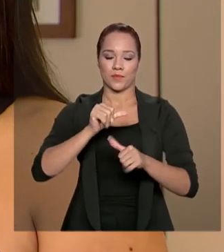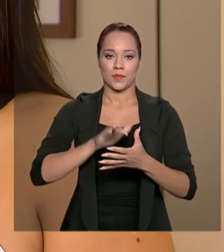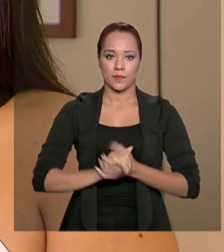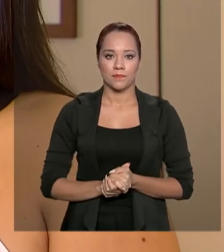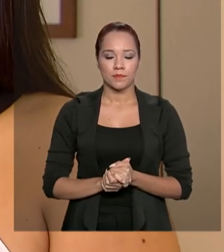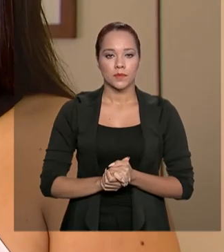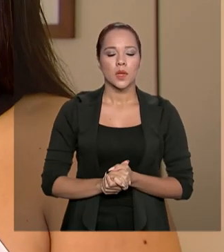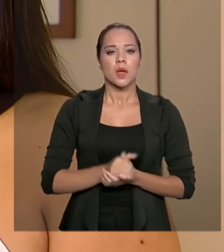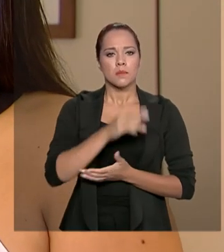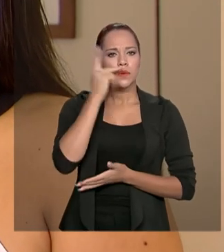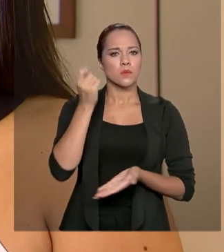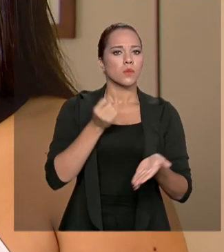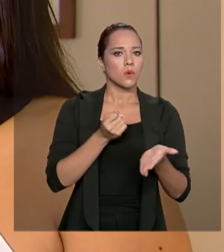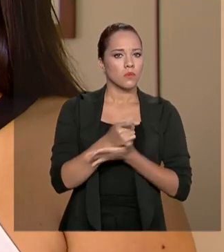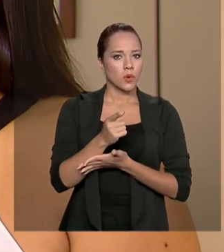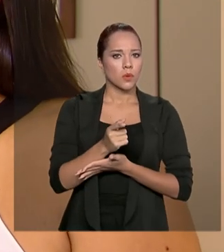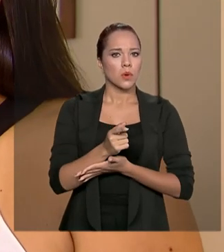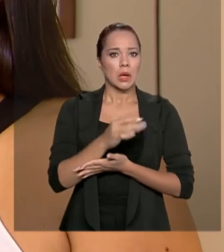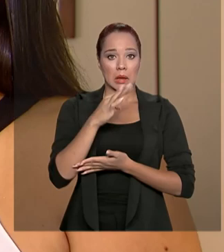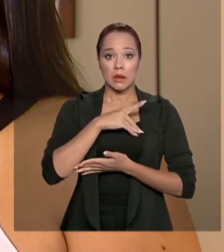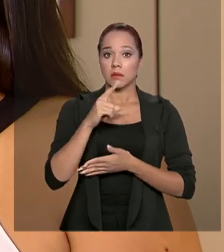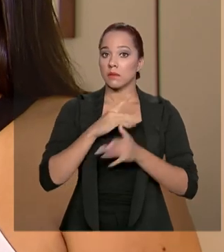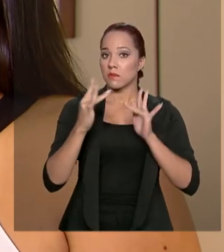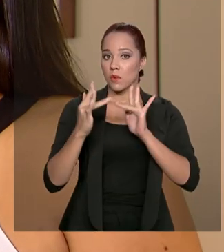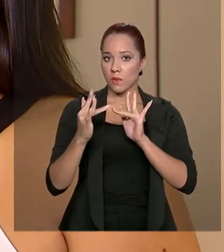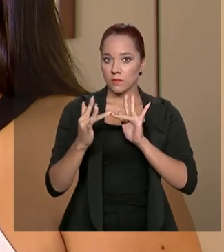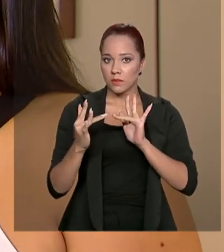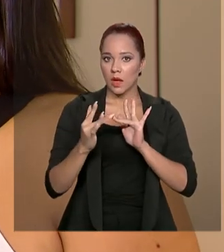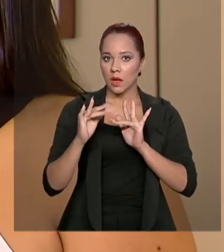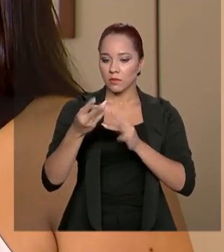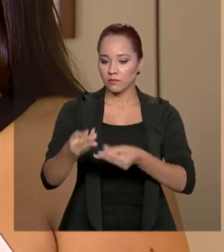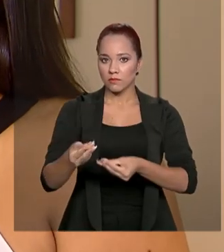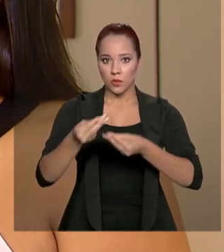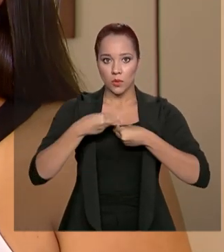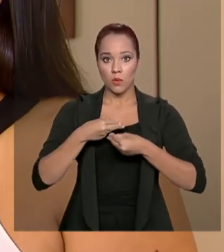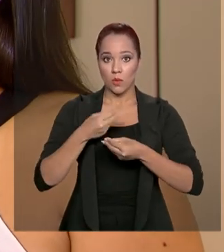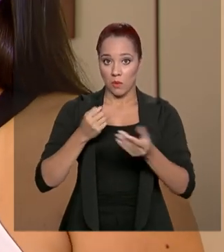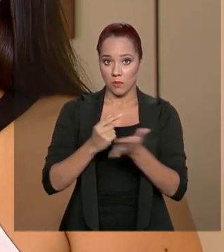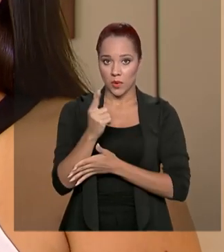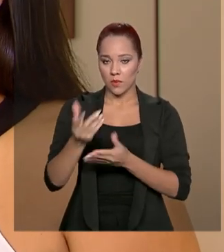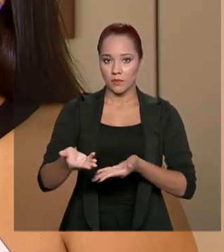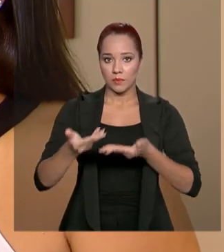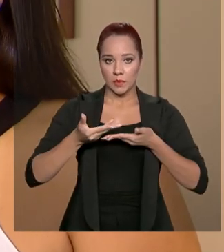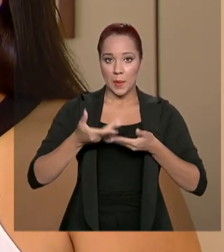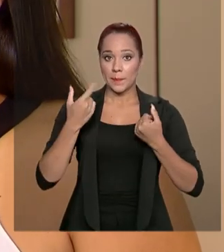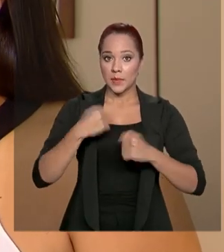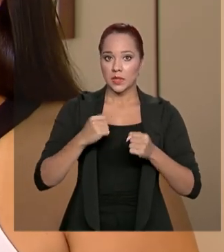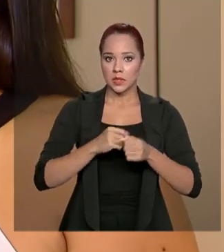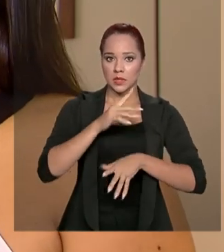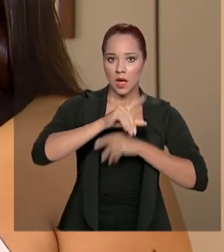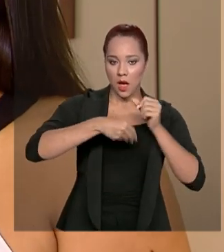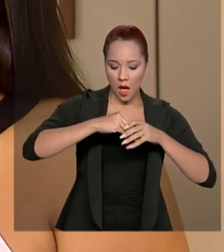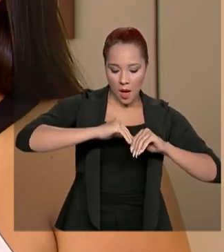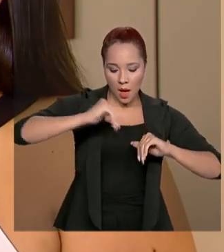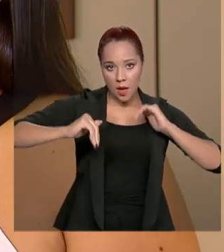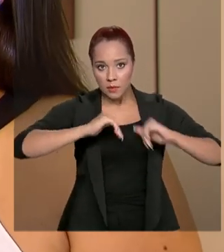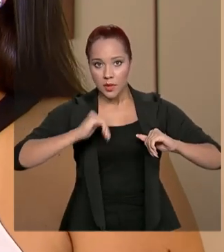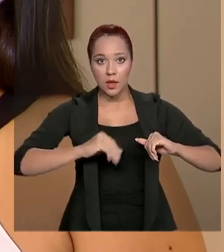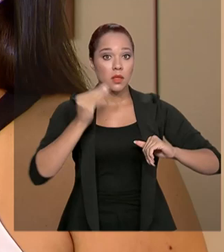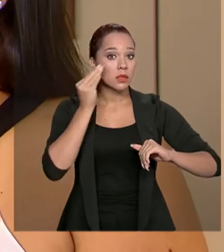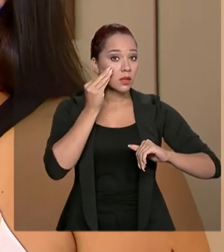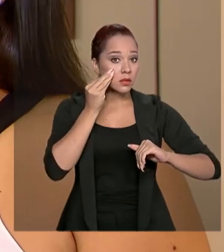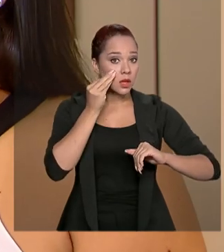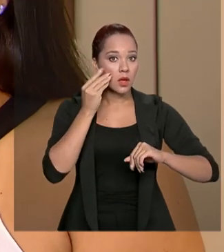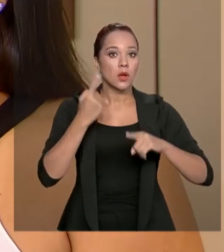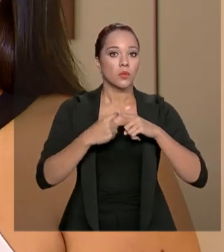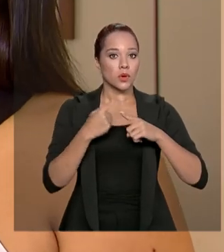consumidor, assim que tiver um contato com o bem adquirido, com o produto, ele deve tirar da embalagem e testar, porque